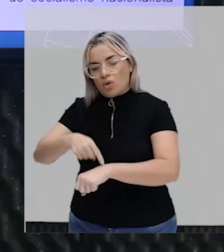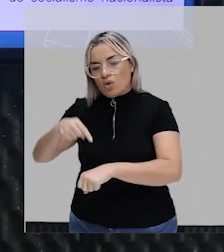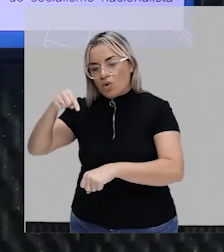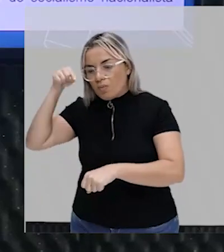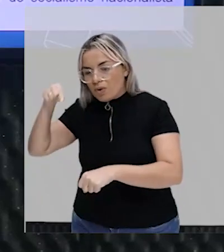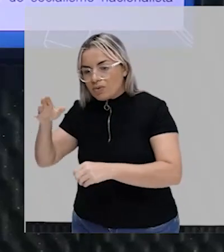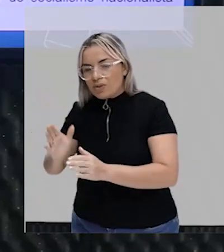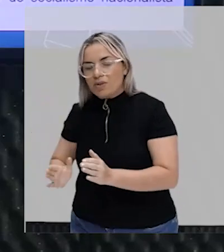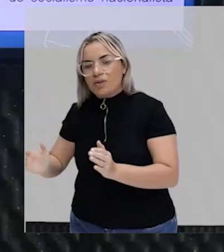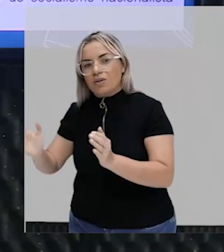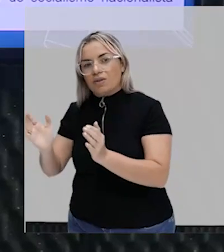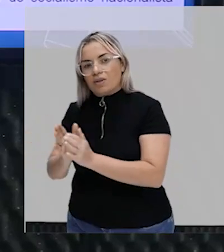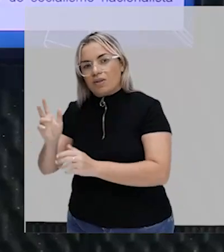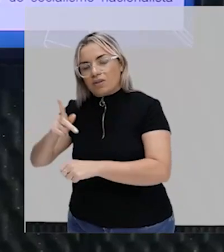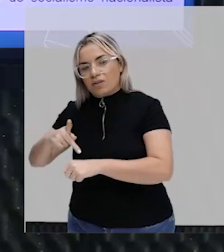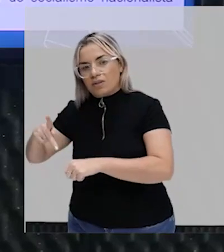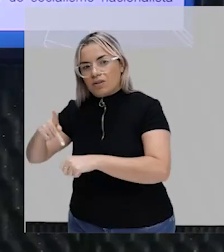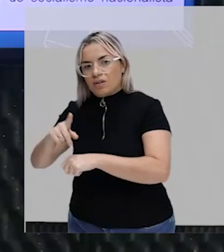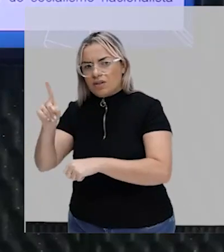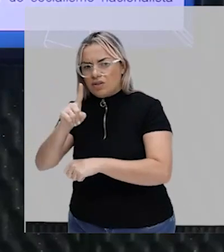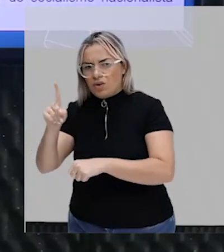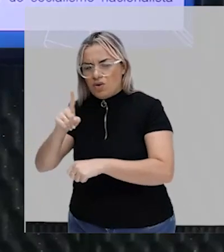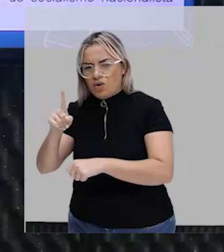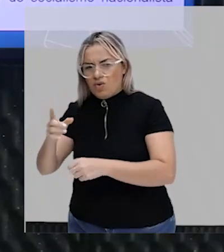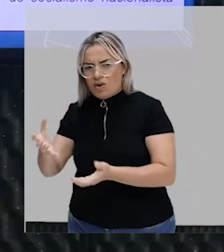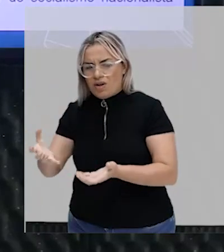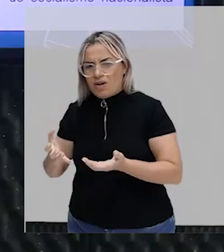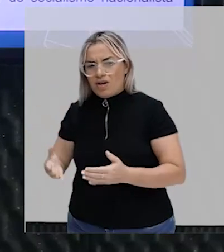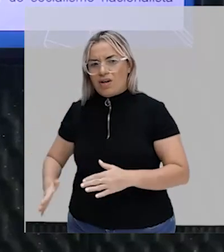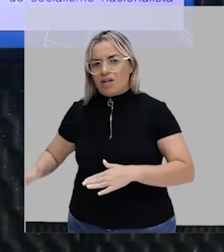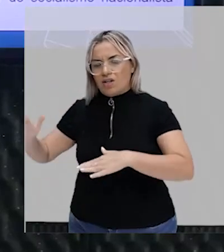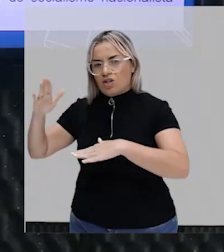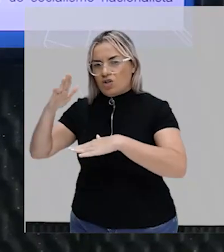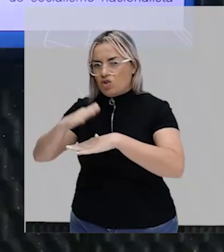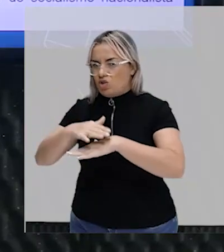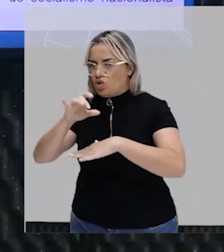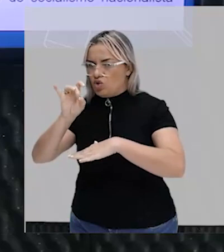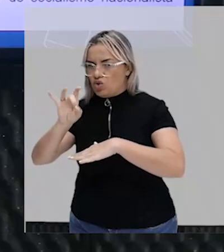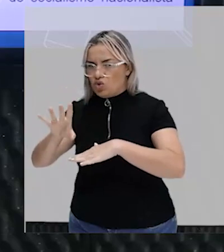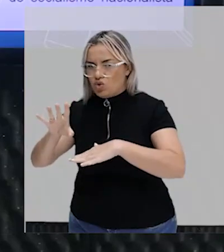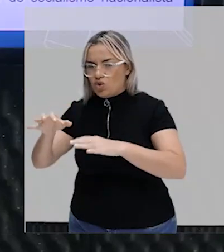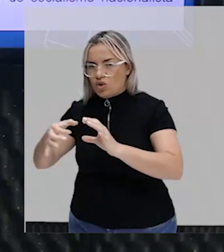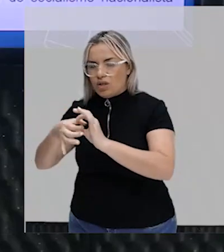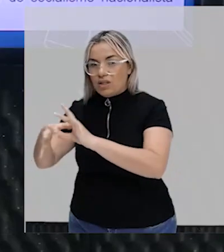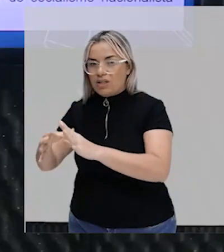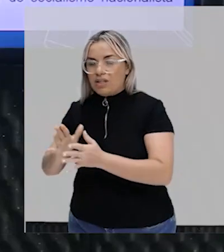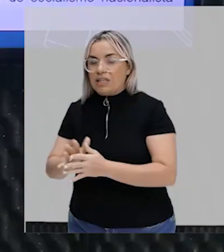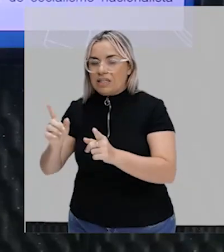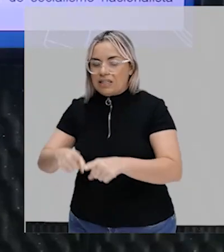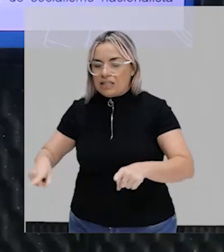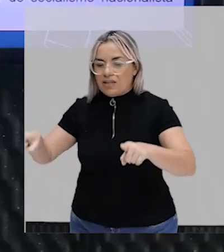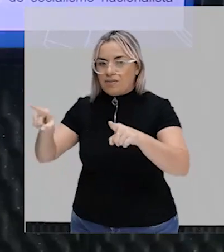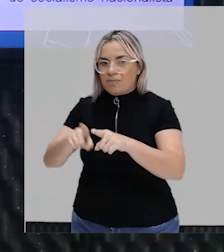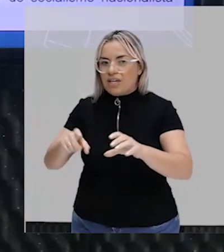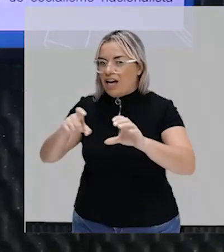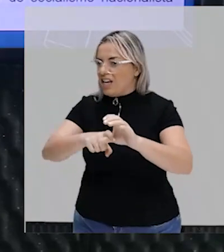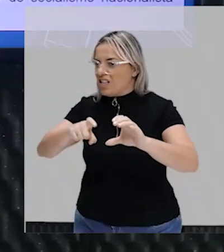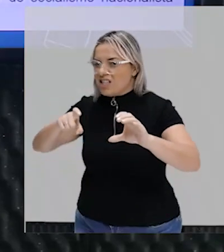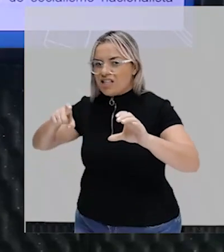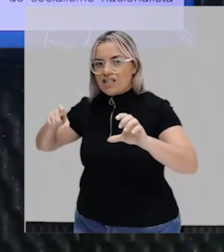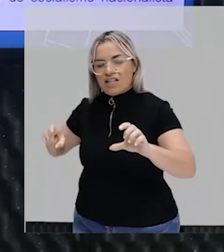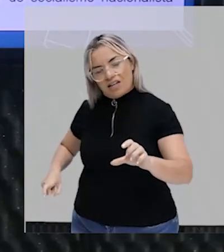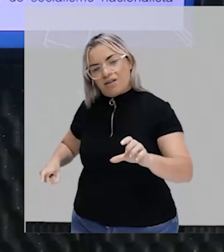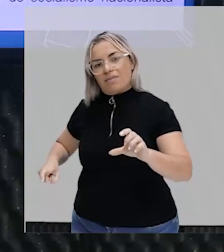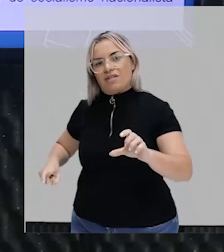apenas ter uma autonomia, mas eles querem ter a sua independência total, ou seja, não vamos mais tomar decisões e